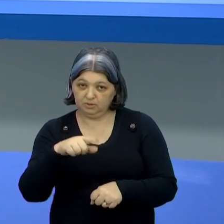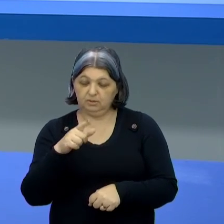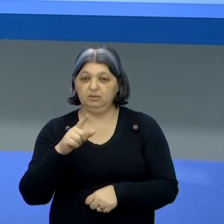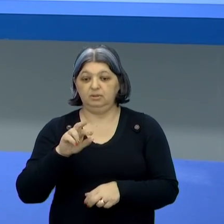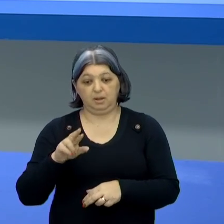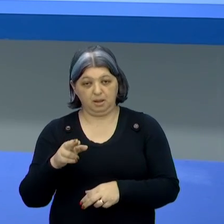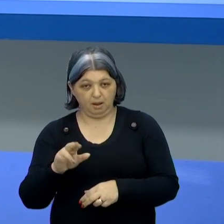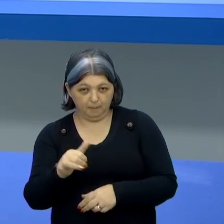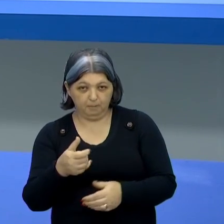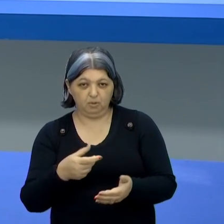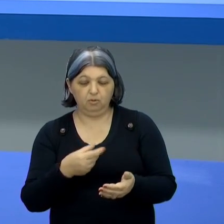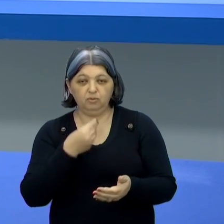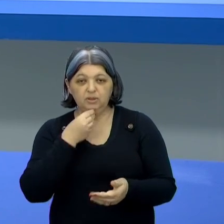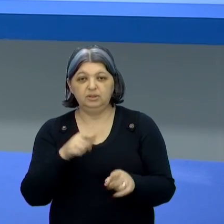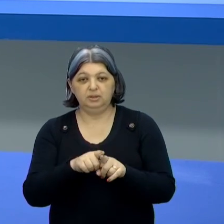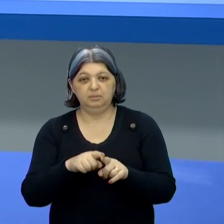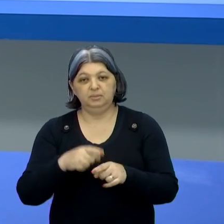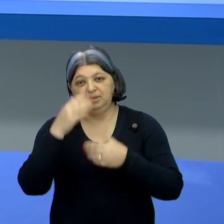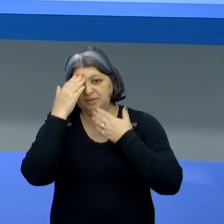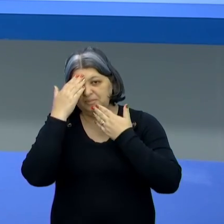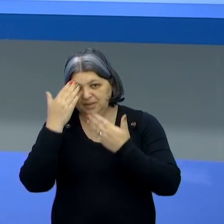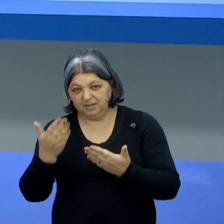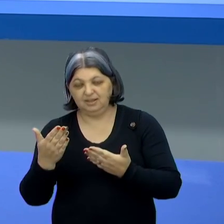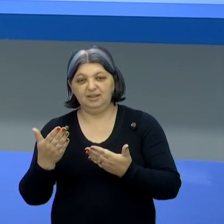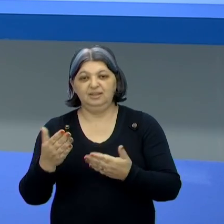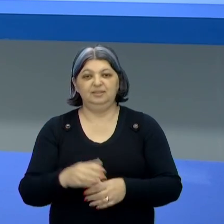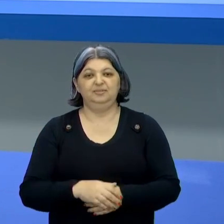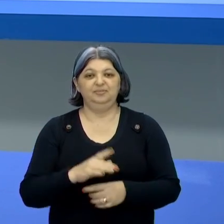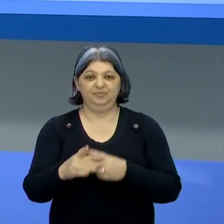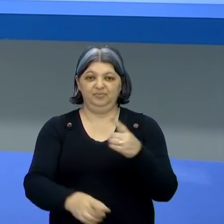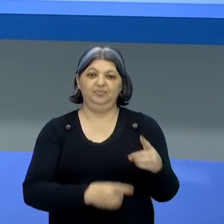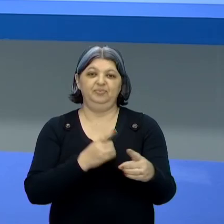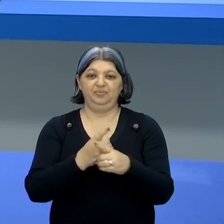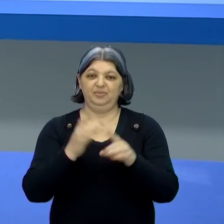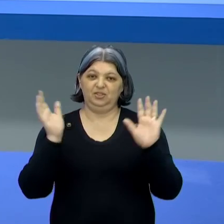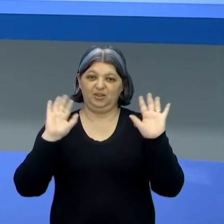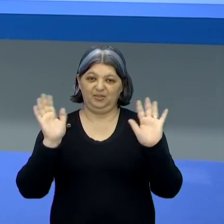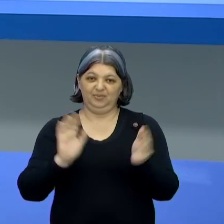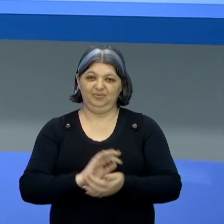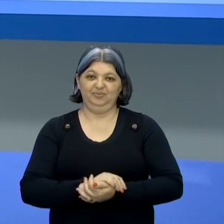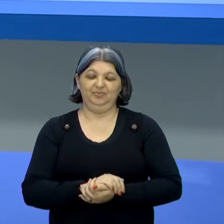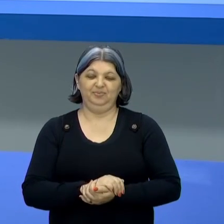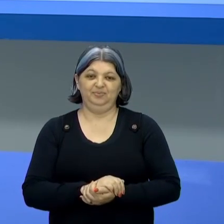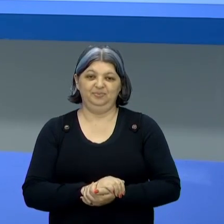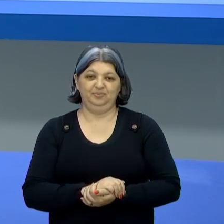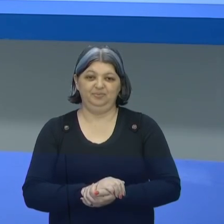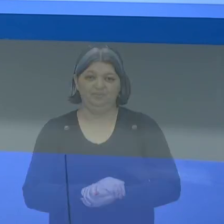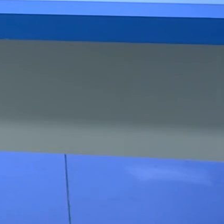agradeço muito a presença de todos. Muito obrigada, até a próxima. Tchau, pessoal.